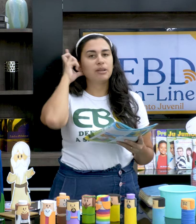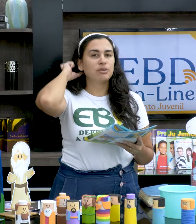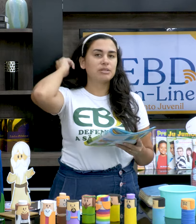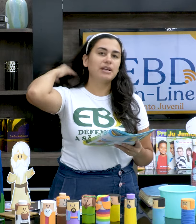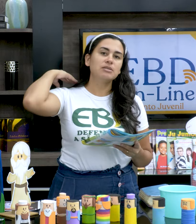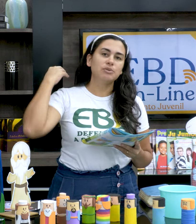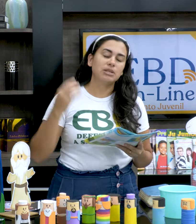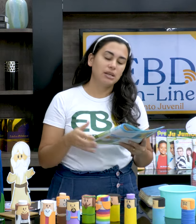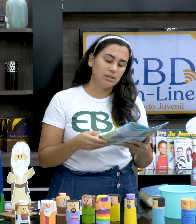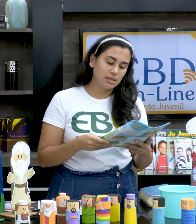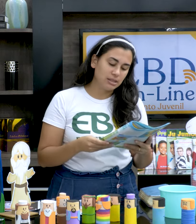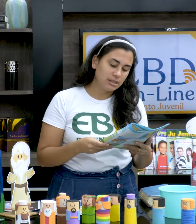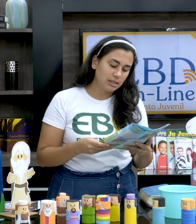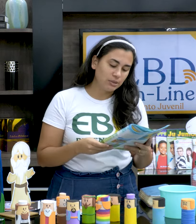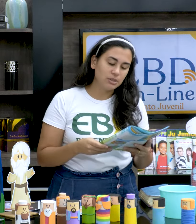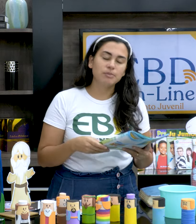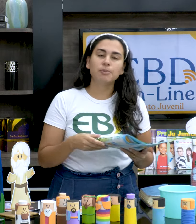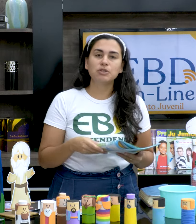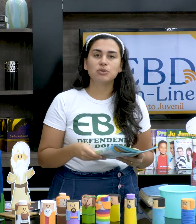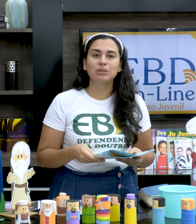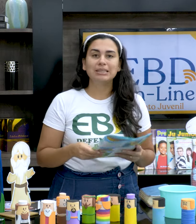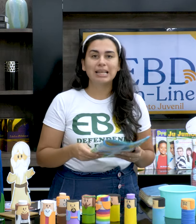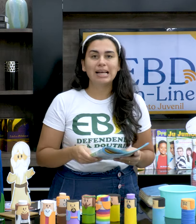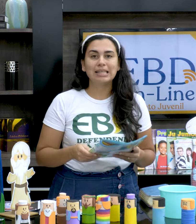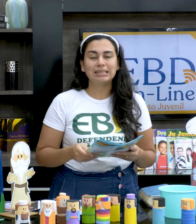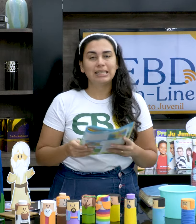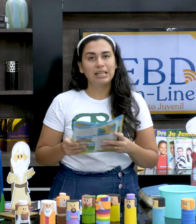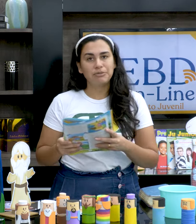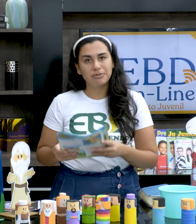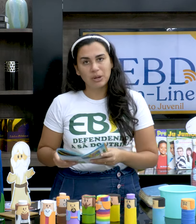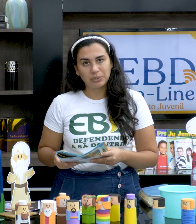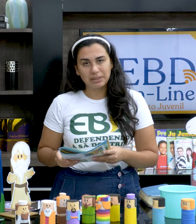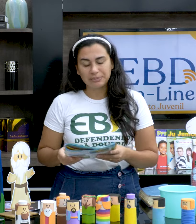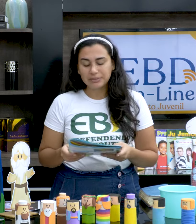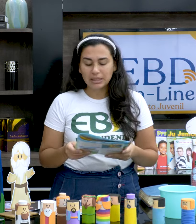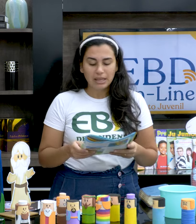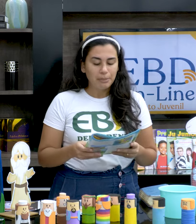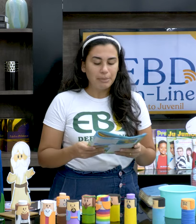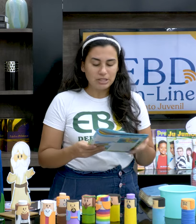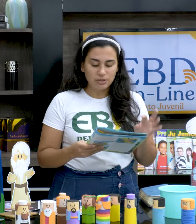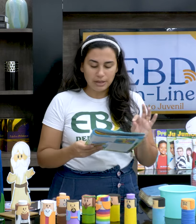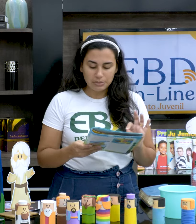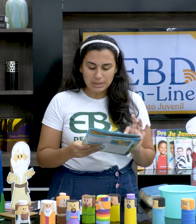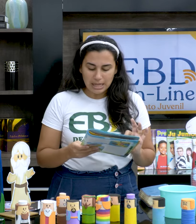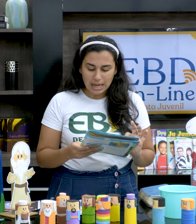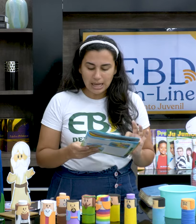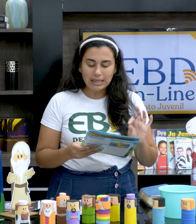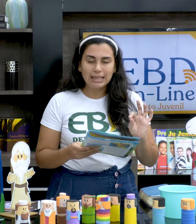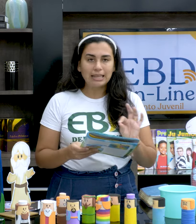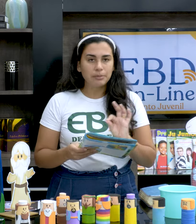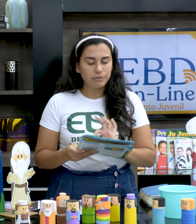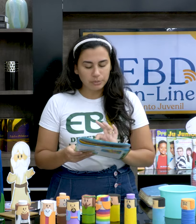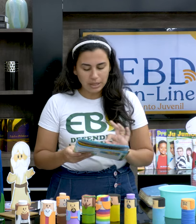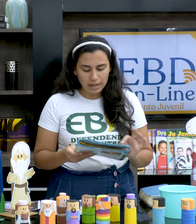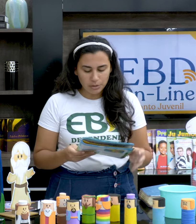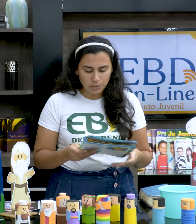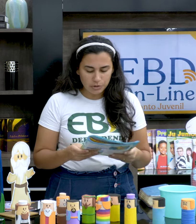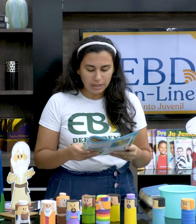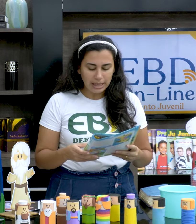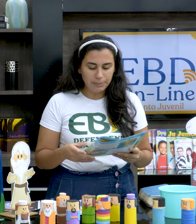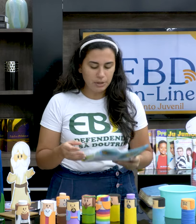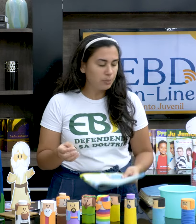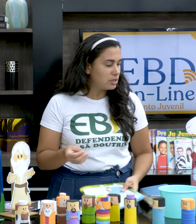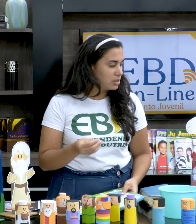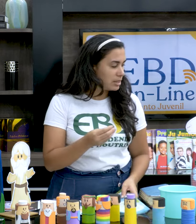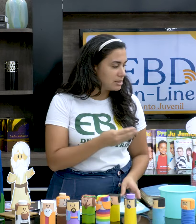Vocês sabem que tem outras versões, né? Que dizem assim, o Senhor é meu pastor, de nada terei falta. Mas a gente vai usar Nada Me Faltará